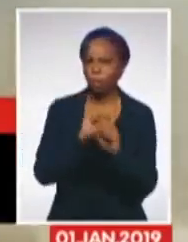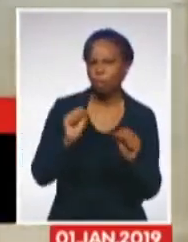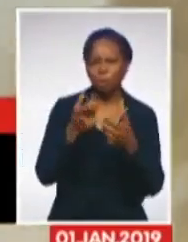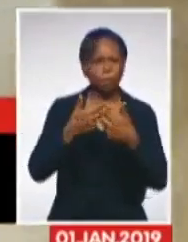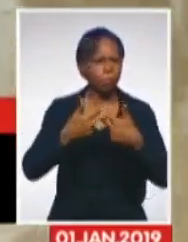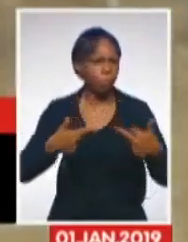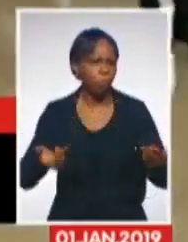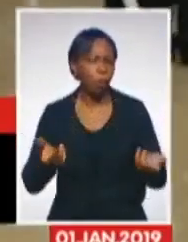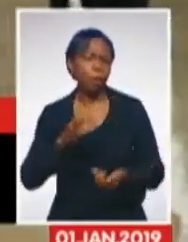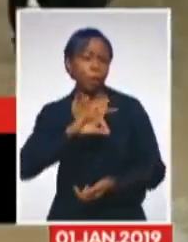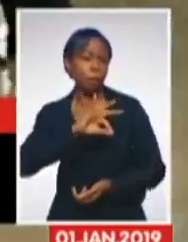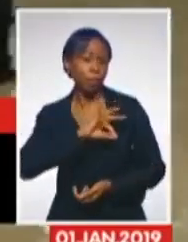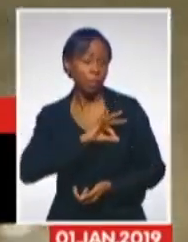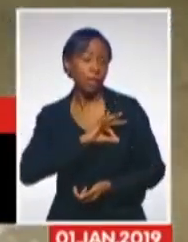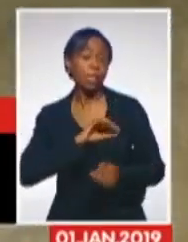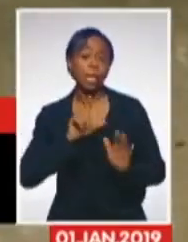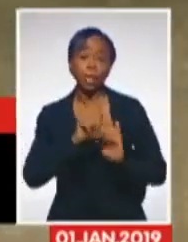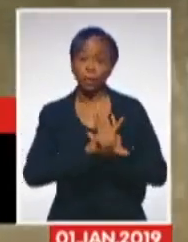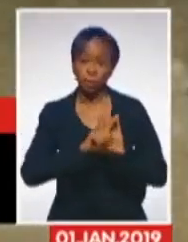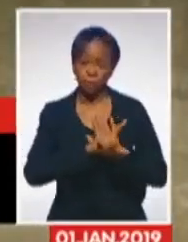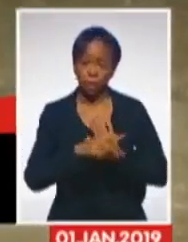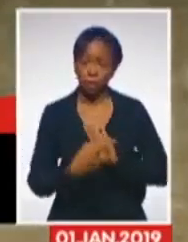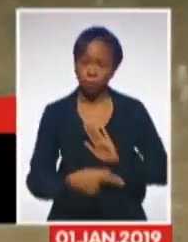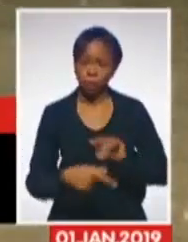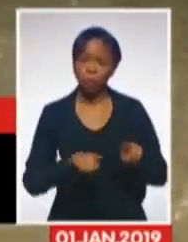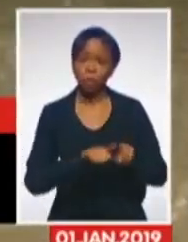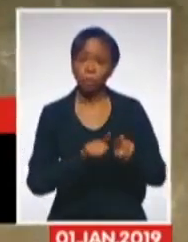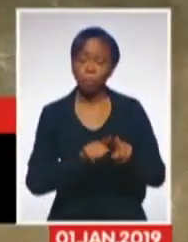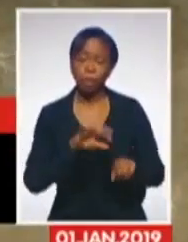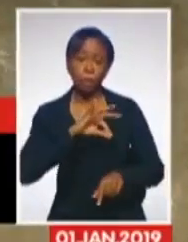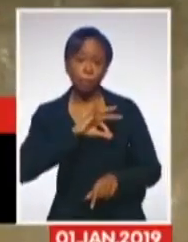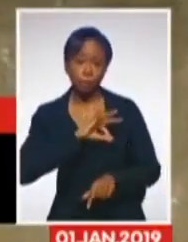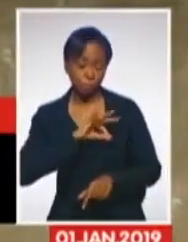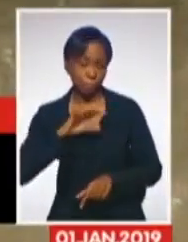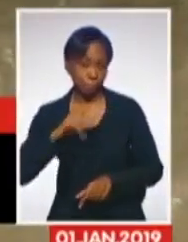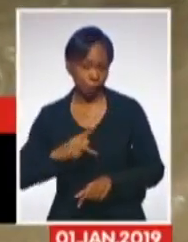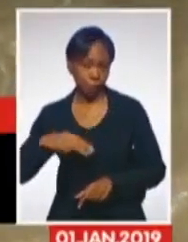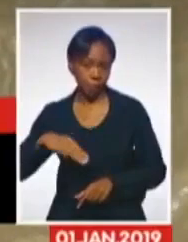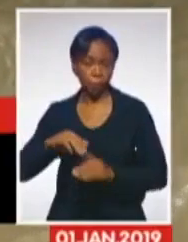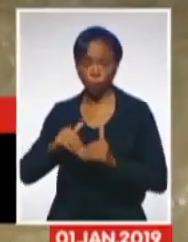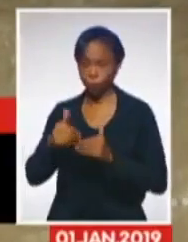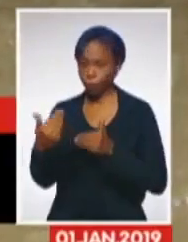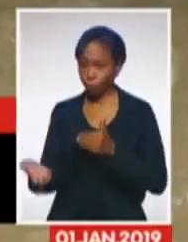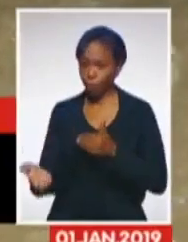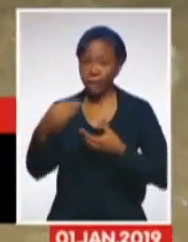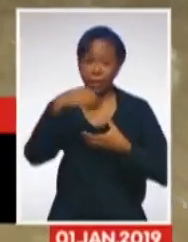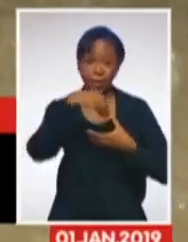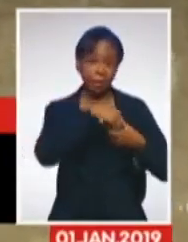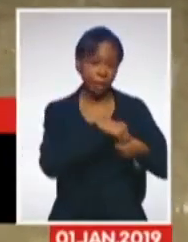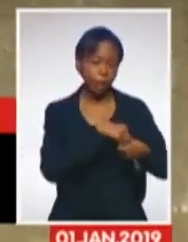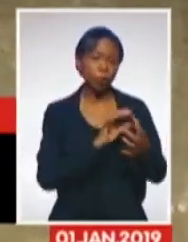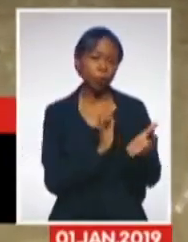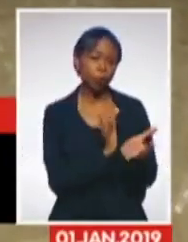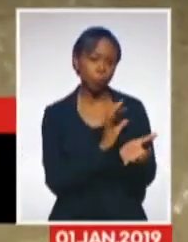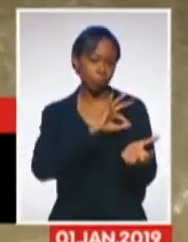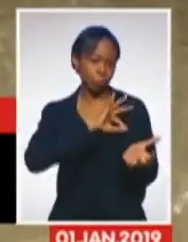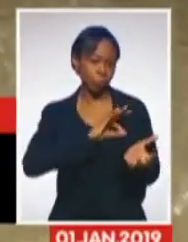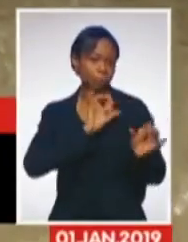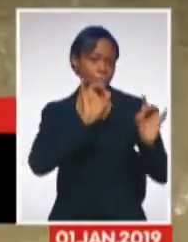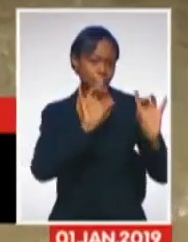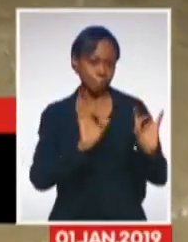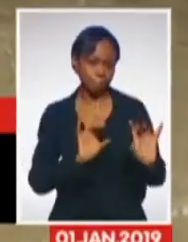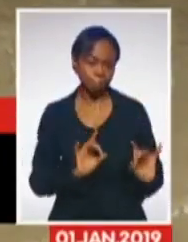Legislativa. A Polícia Militar, ela guarda aqui do lado de fora e lá dentro é um regimento especial e também